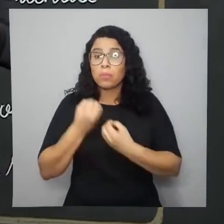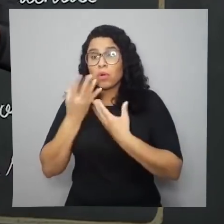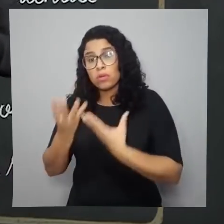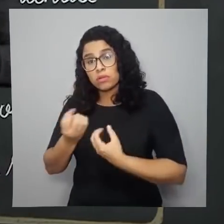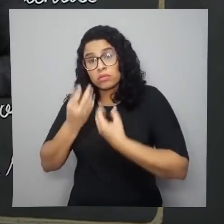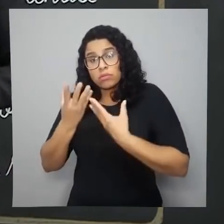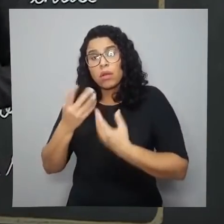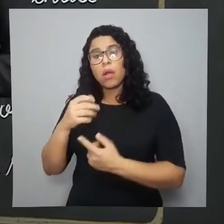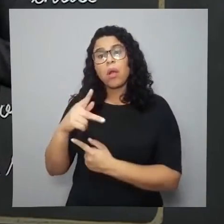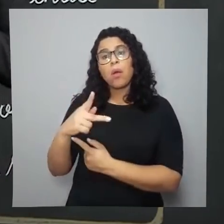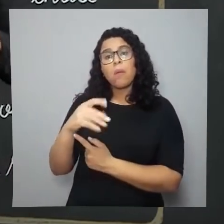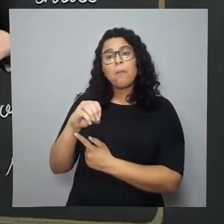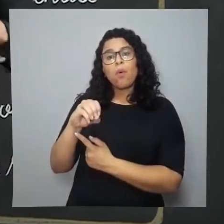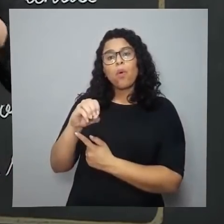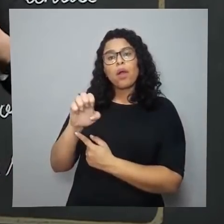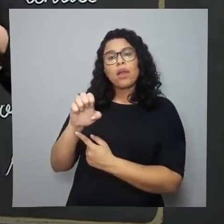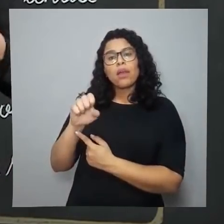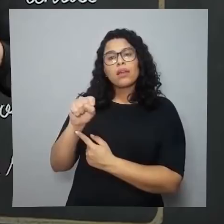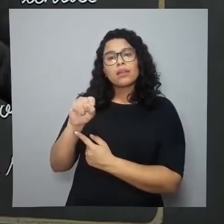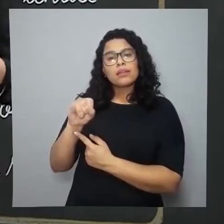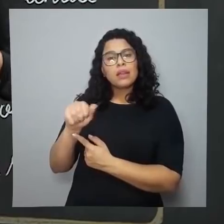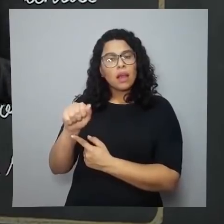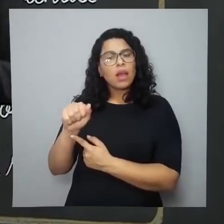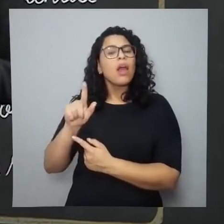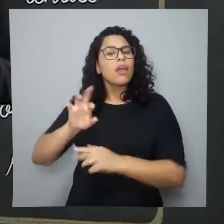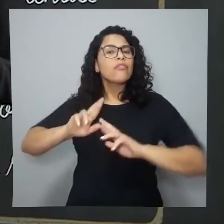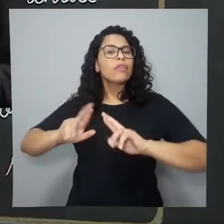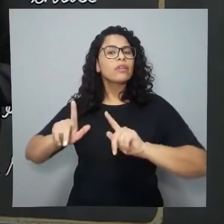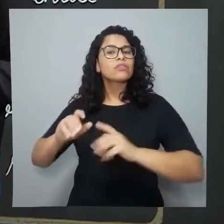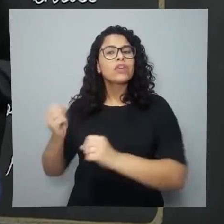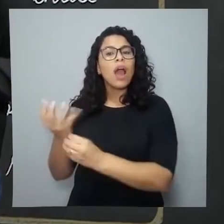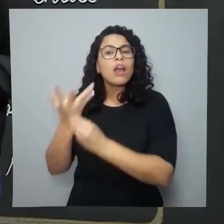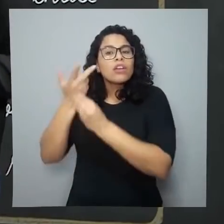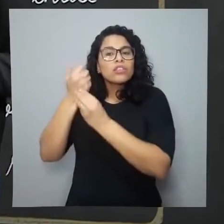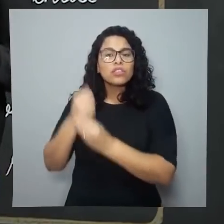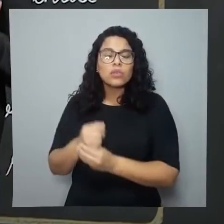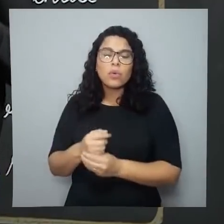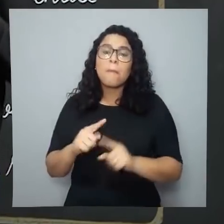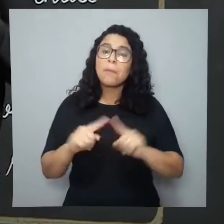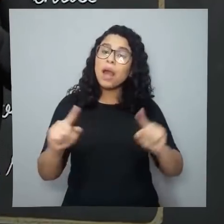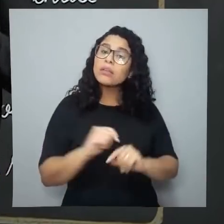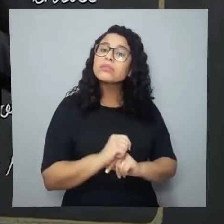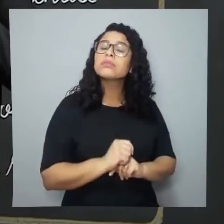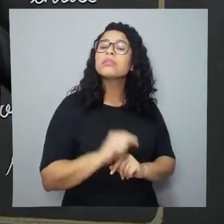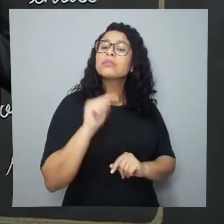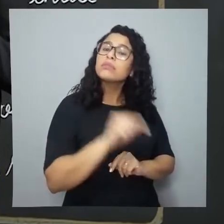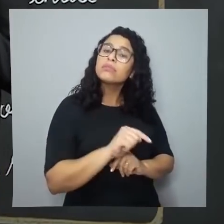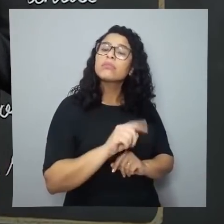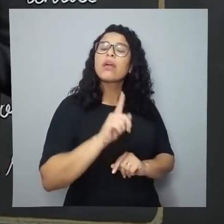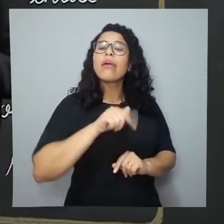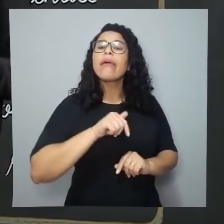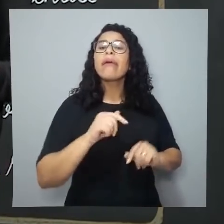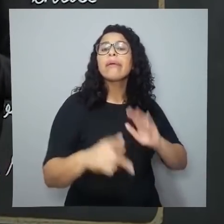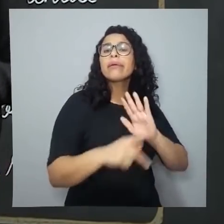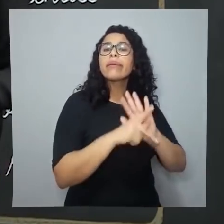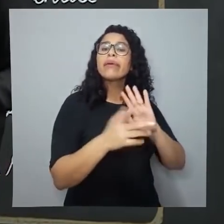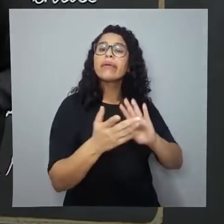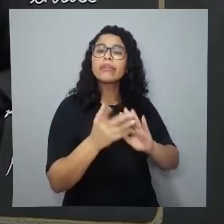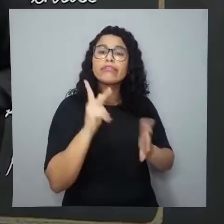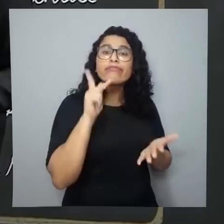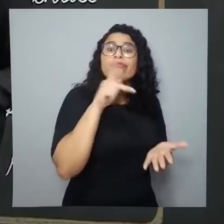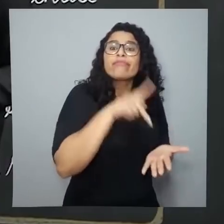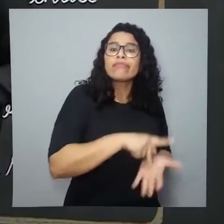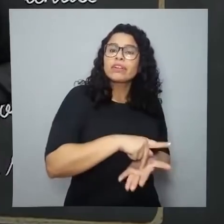gênero poema, né? Só que no poema a gente tem outra dimensão, que é uma dimensão artística. No caso do diário, a informação, o relato, o nível